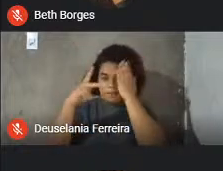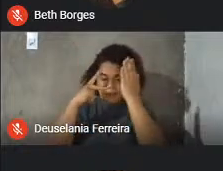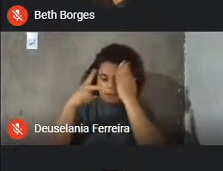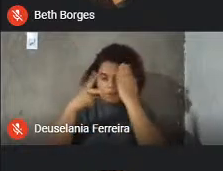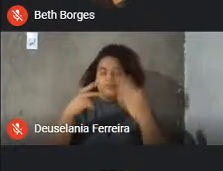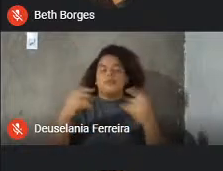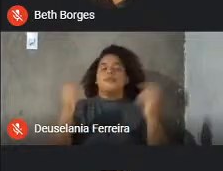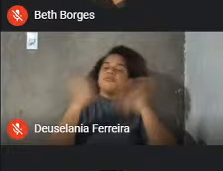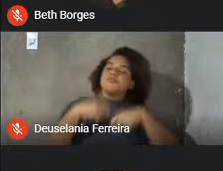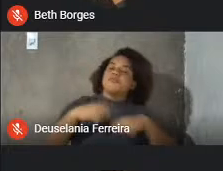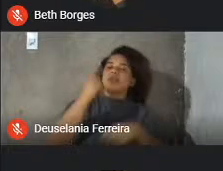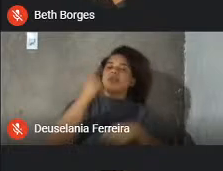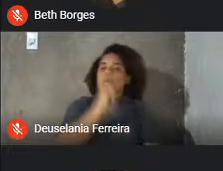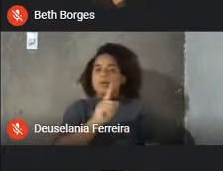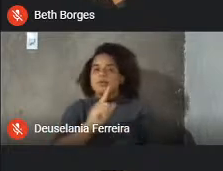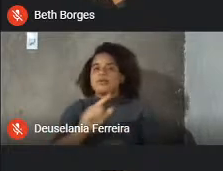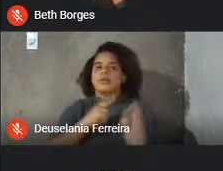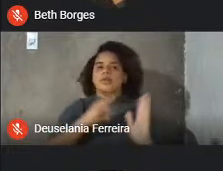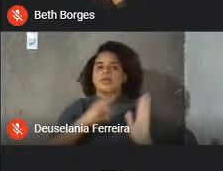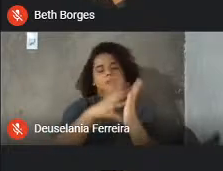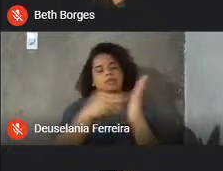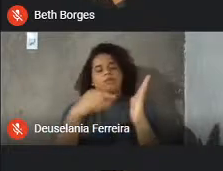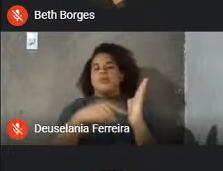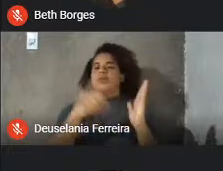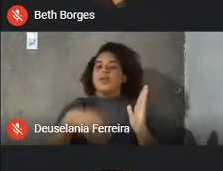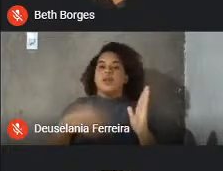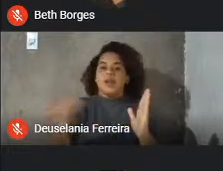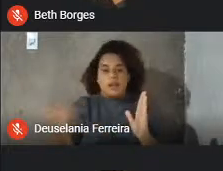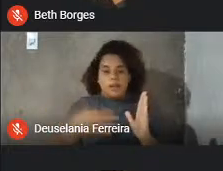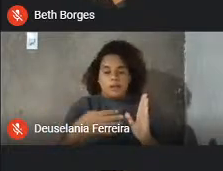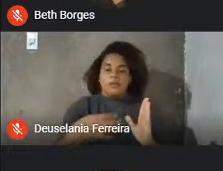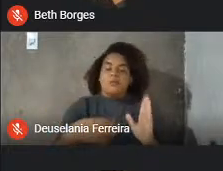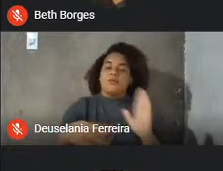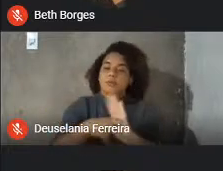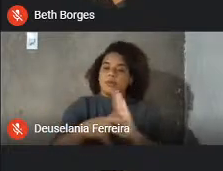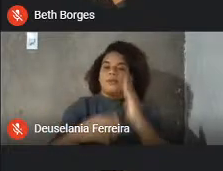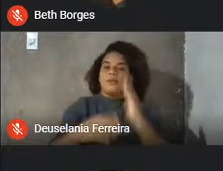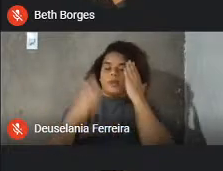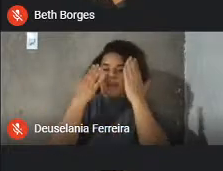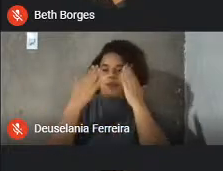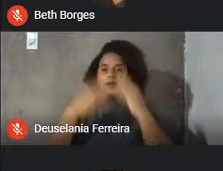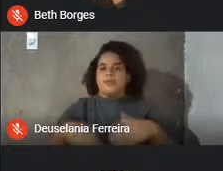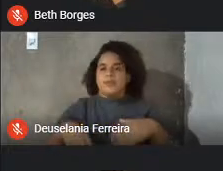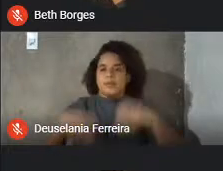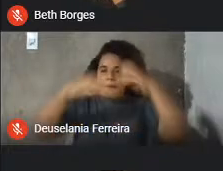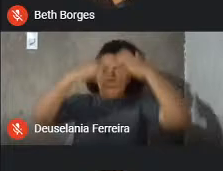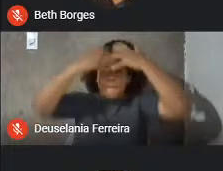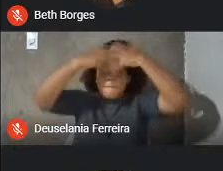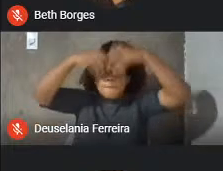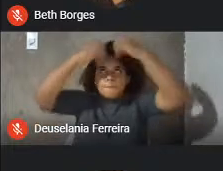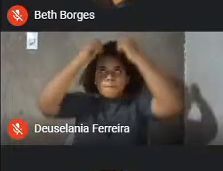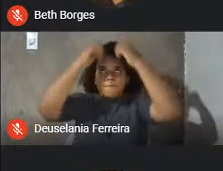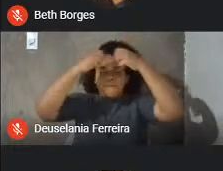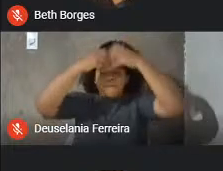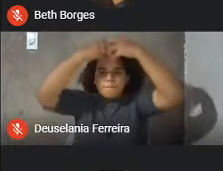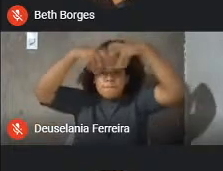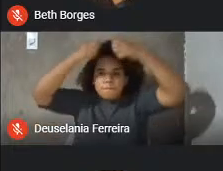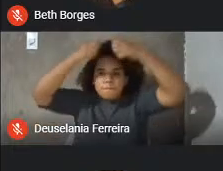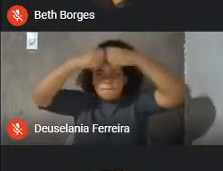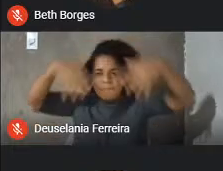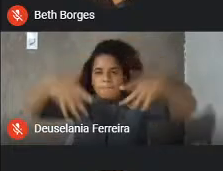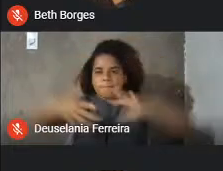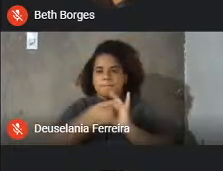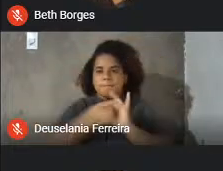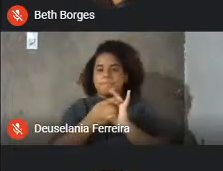Para chegar nesse modelo inovador aí da terapia de esquemas de muita significância para todos nós,